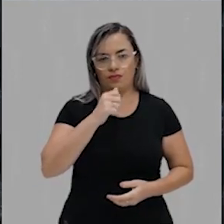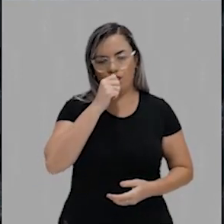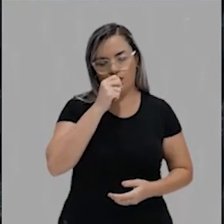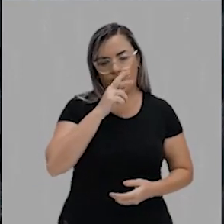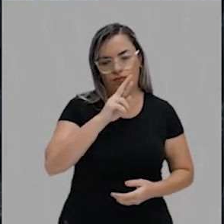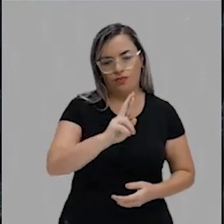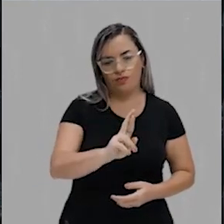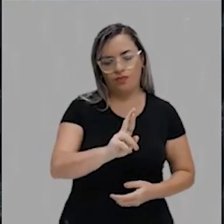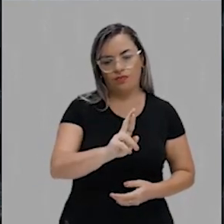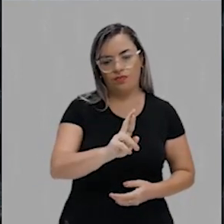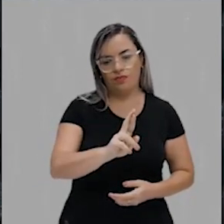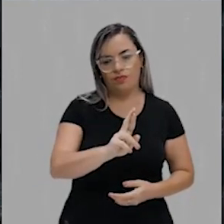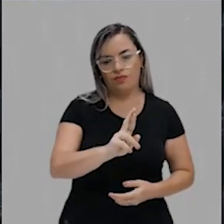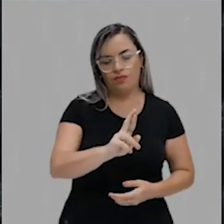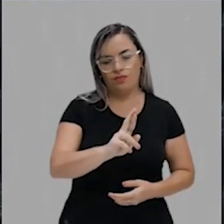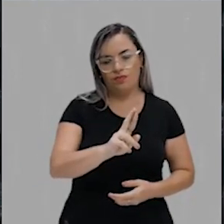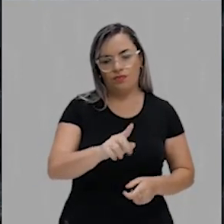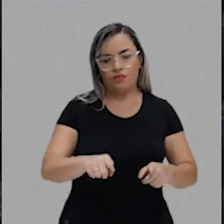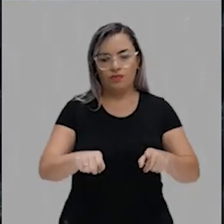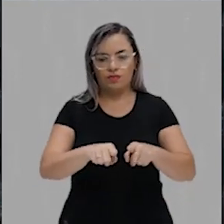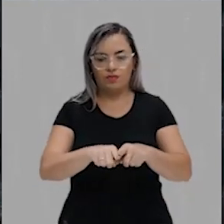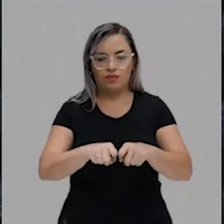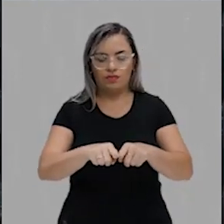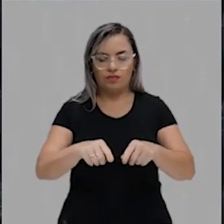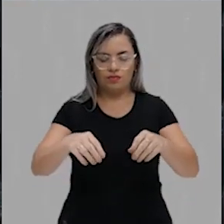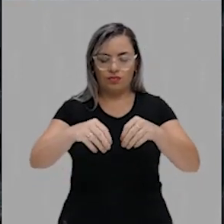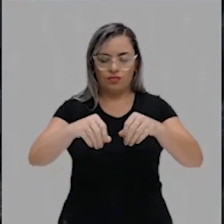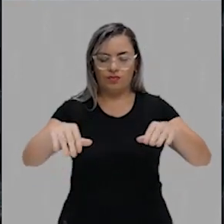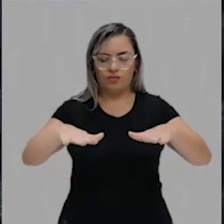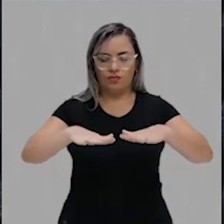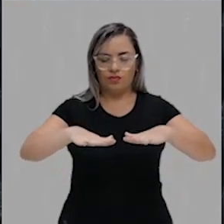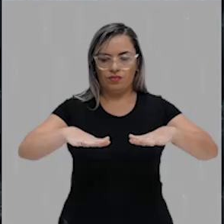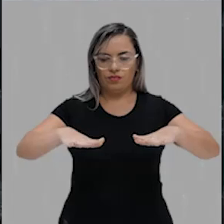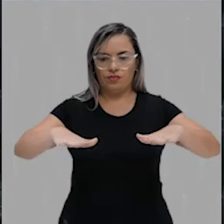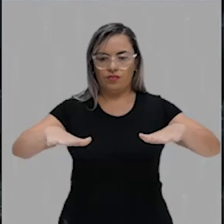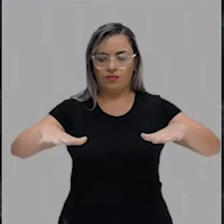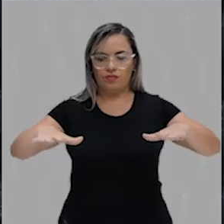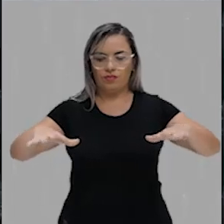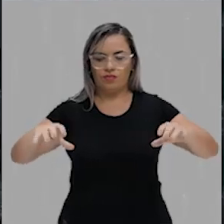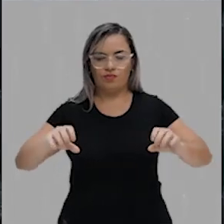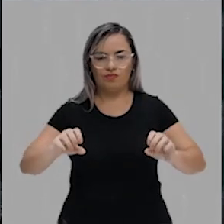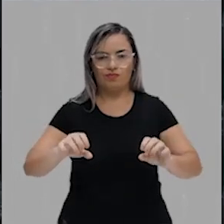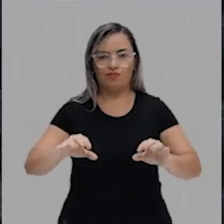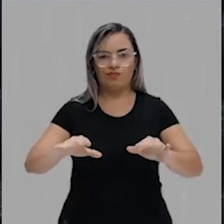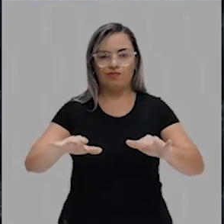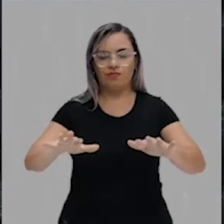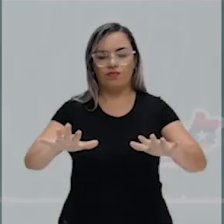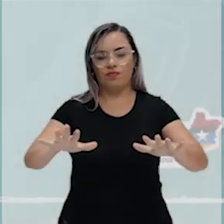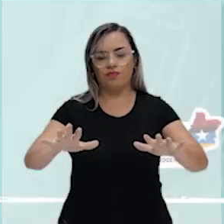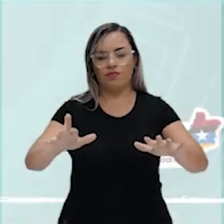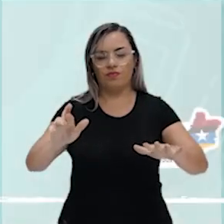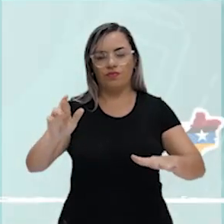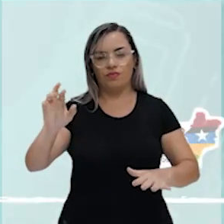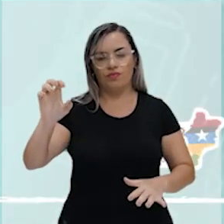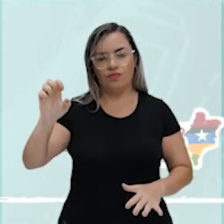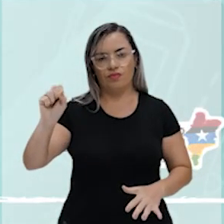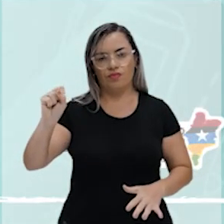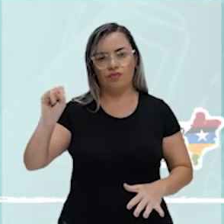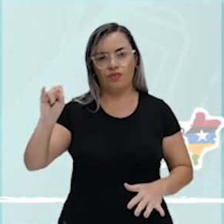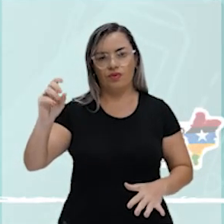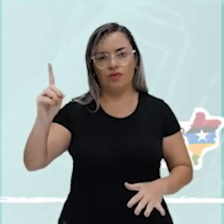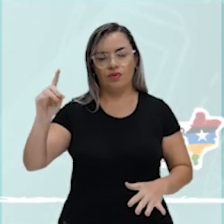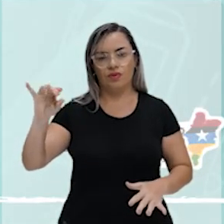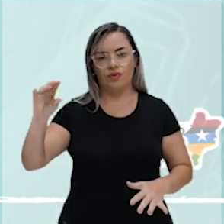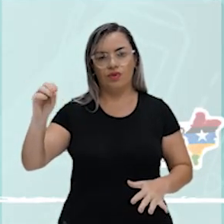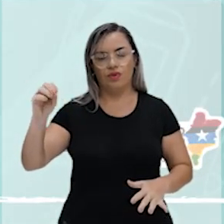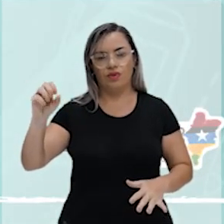nós temos a poluição do solo, ou seja, liberação de resíduos que não são